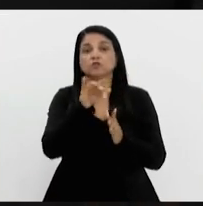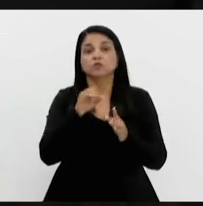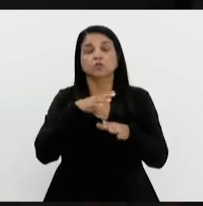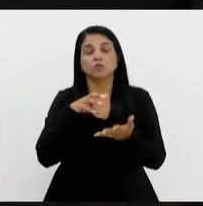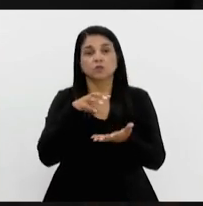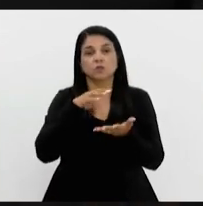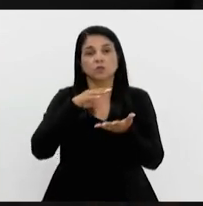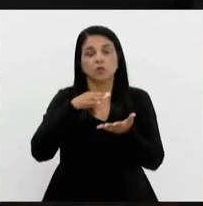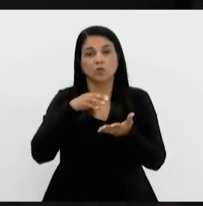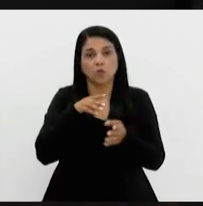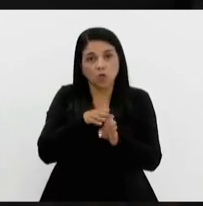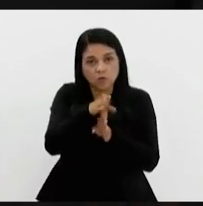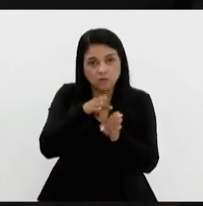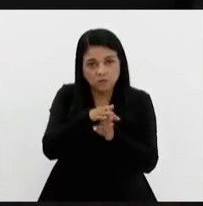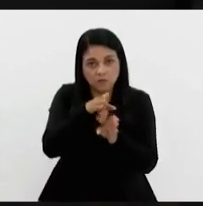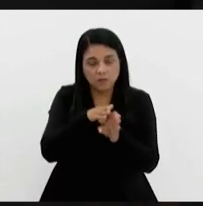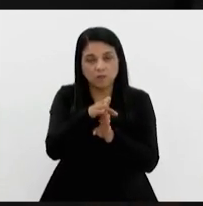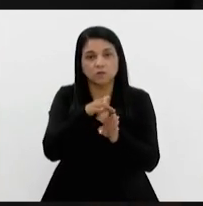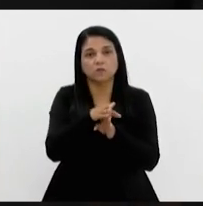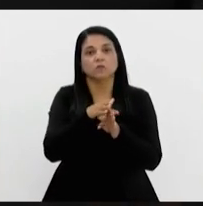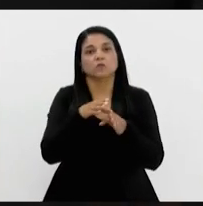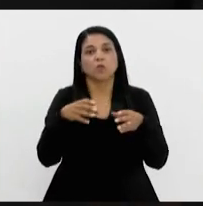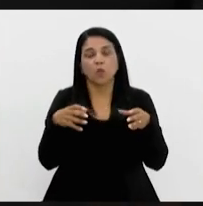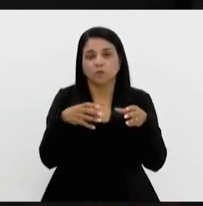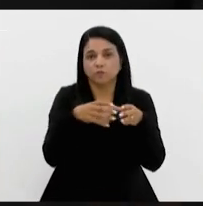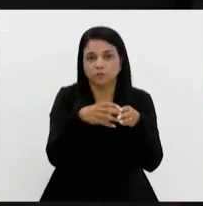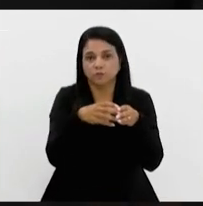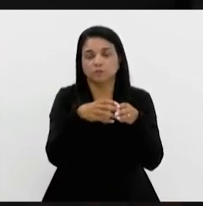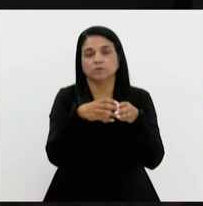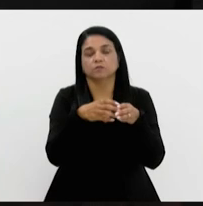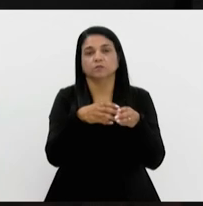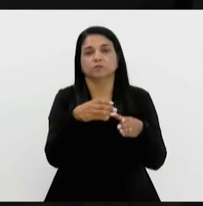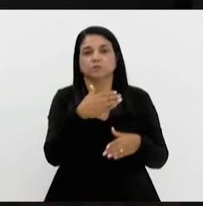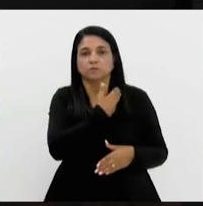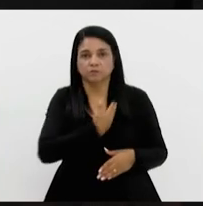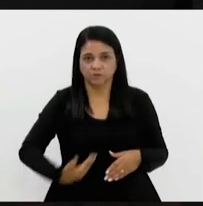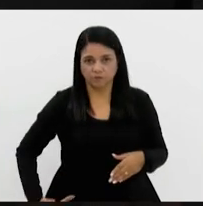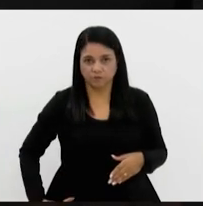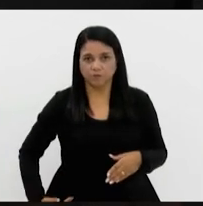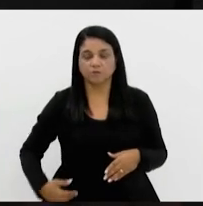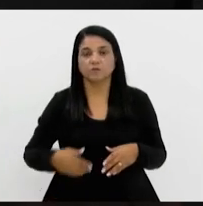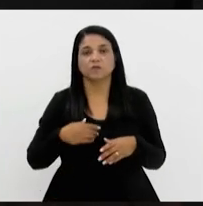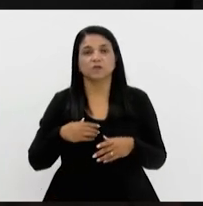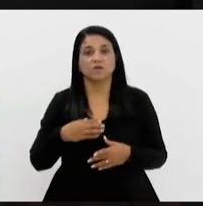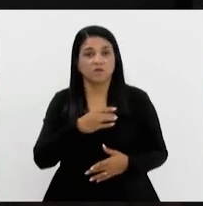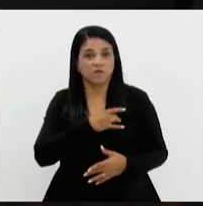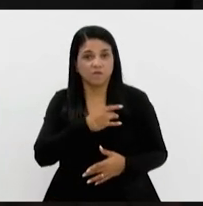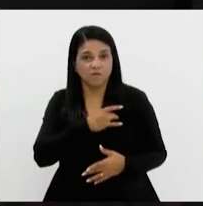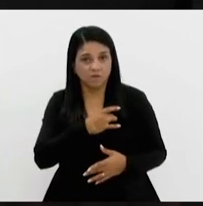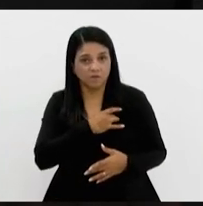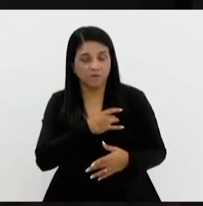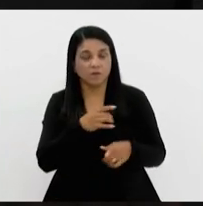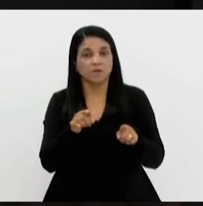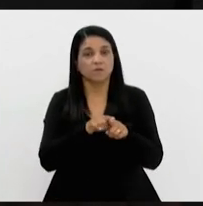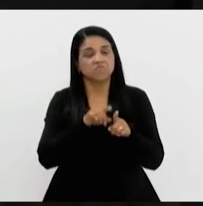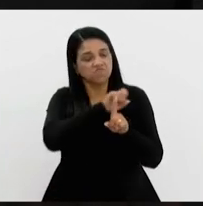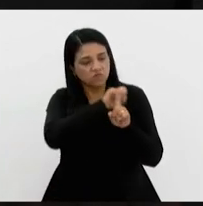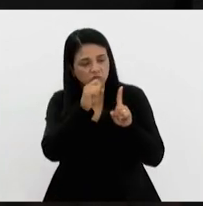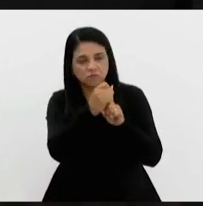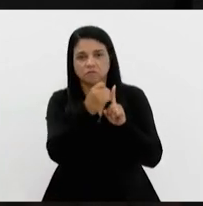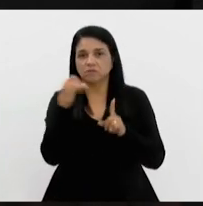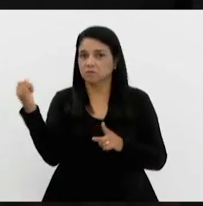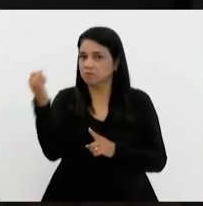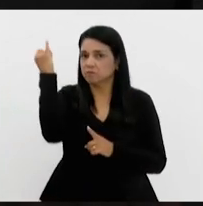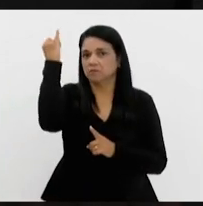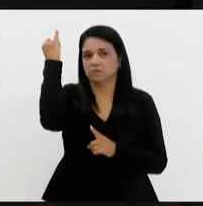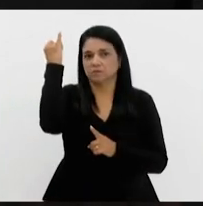Segurança Pública do Estado do Rio de Janeiro, voluntário vocacionado de grande importância para a sociedade. É deste